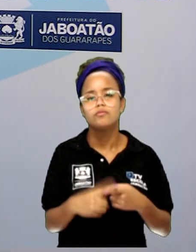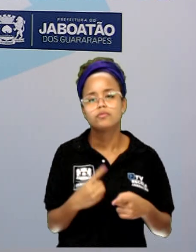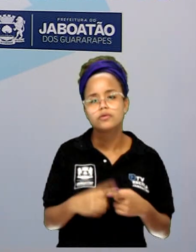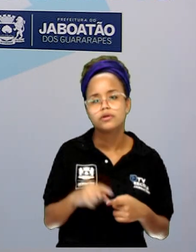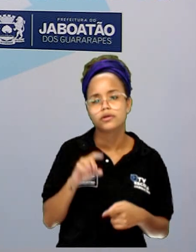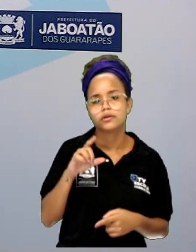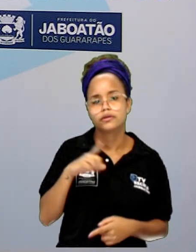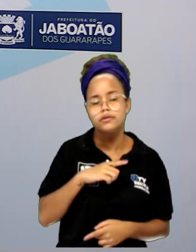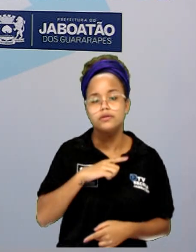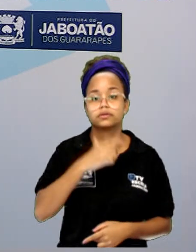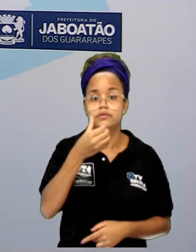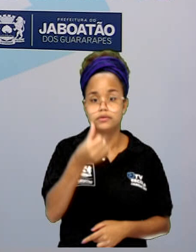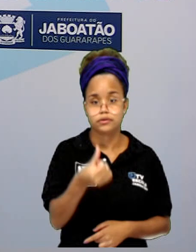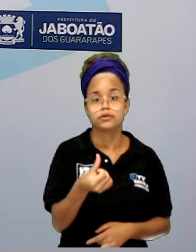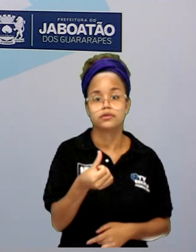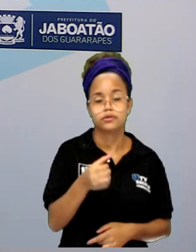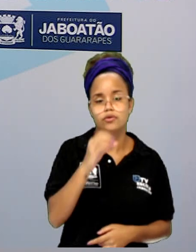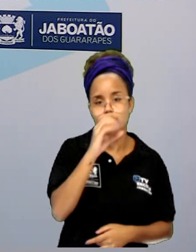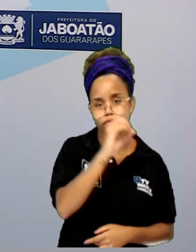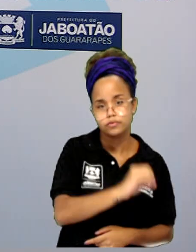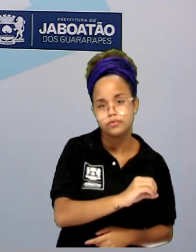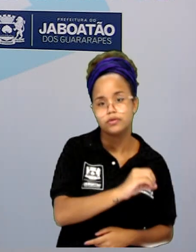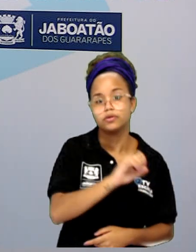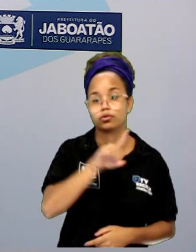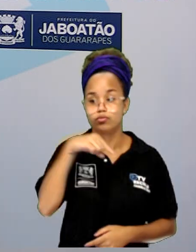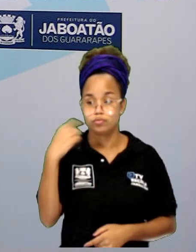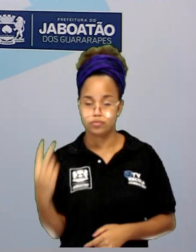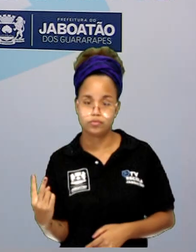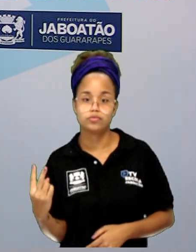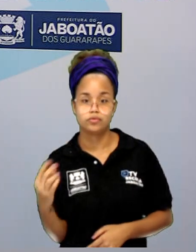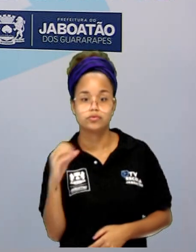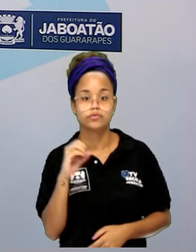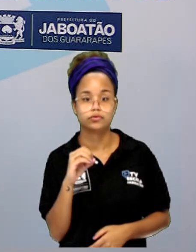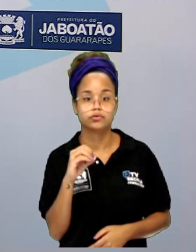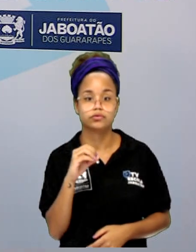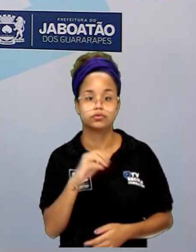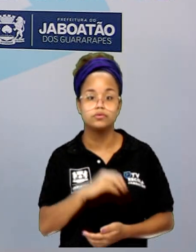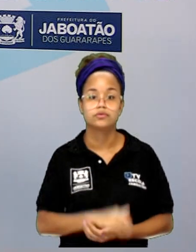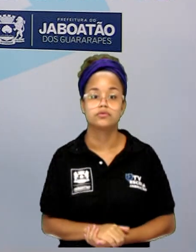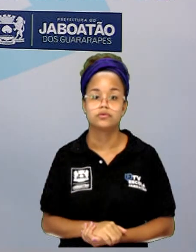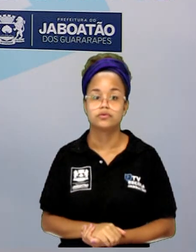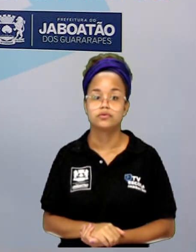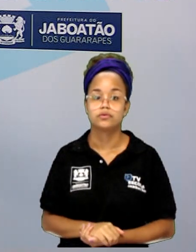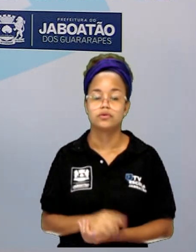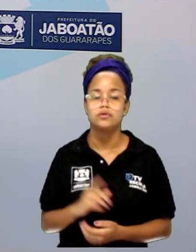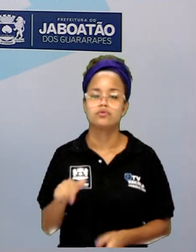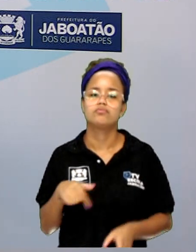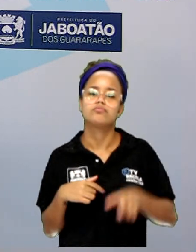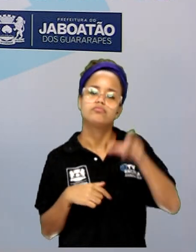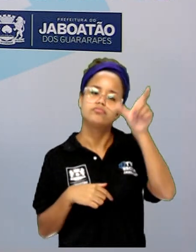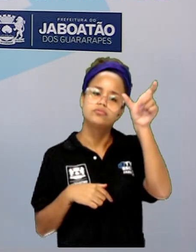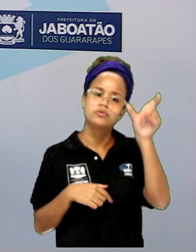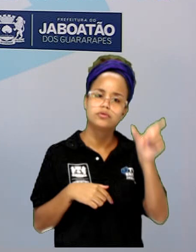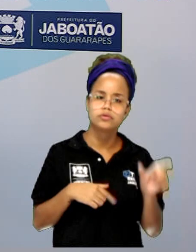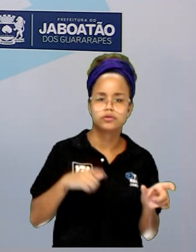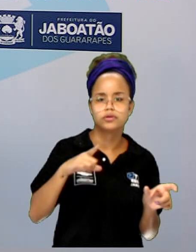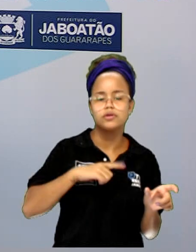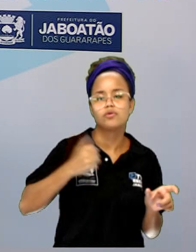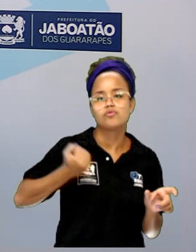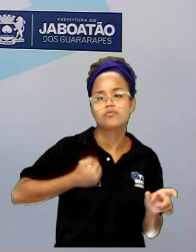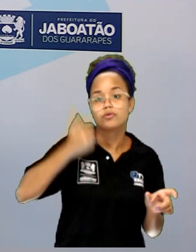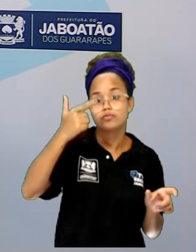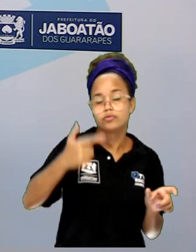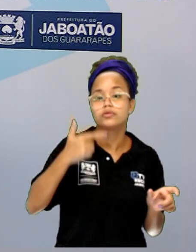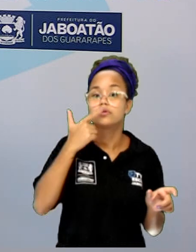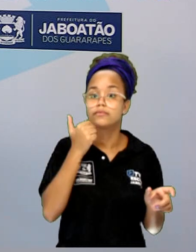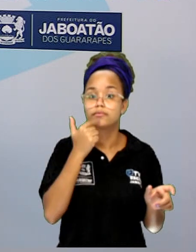6 oxigênios e 2 nitrogênios, vem aqui, por favor. Desse lado aqui, a gente tem um número 2 vermelho,